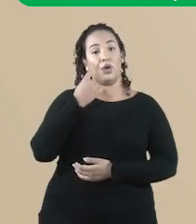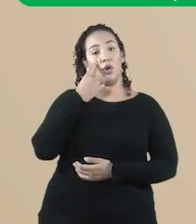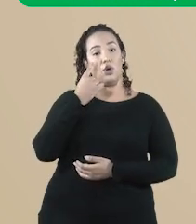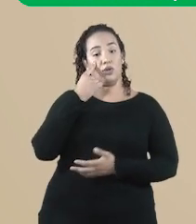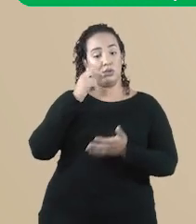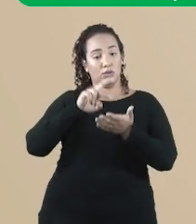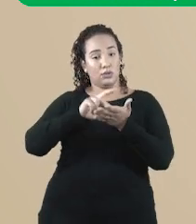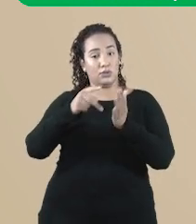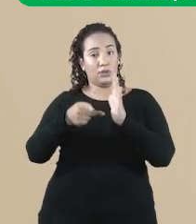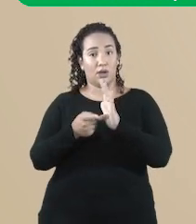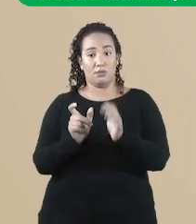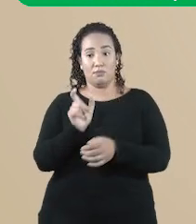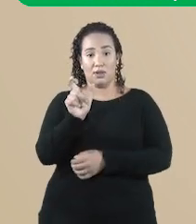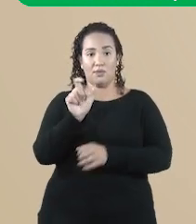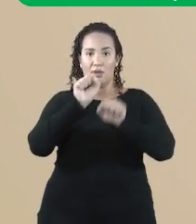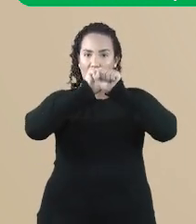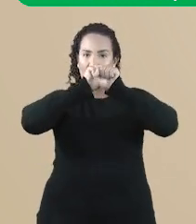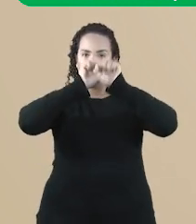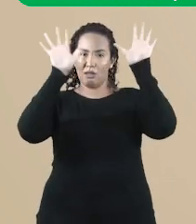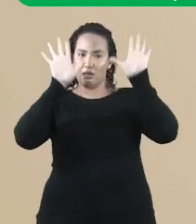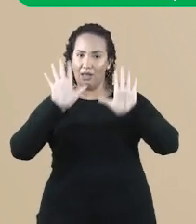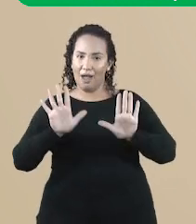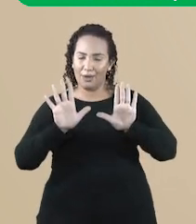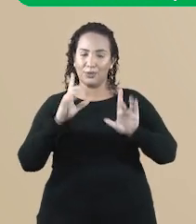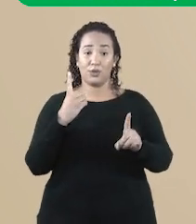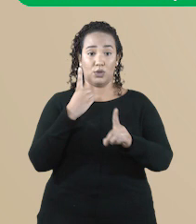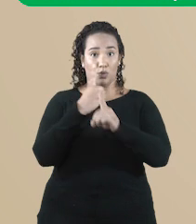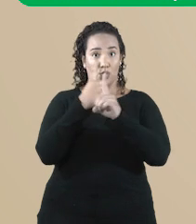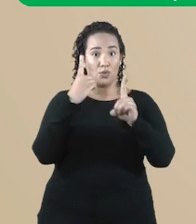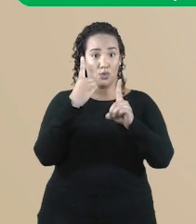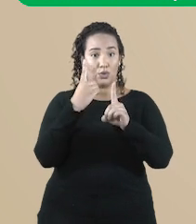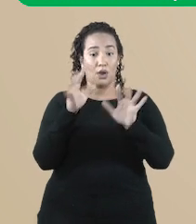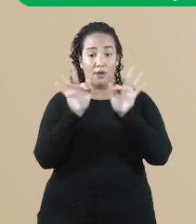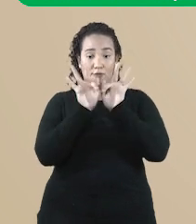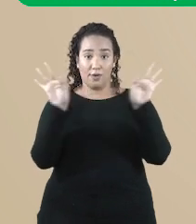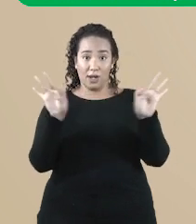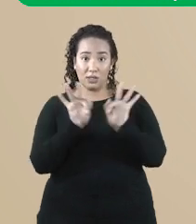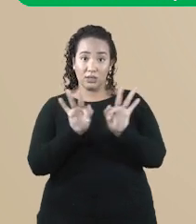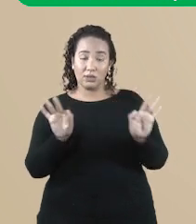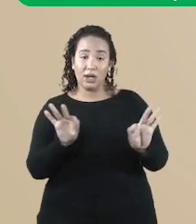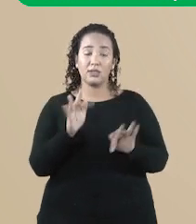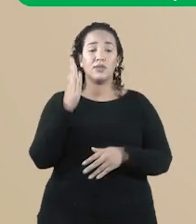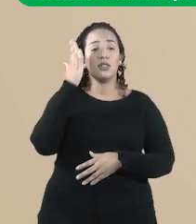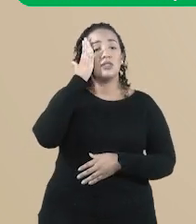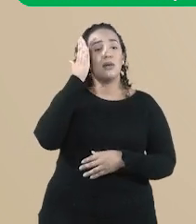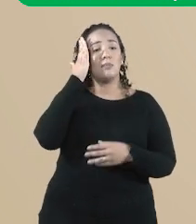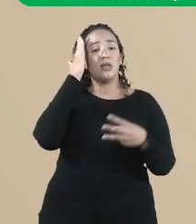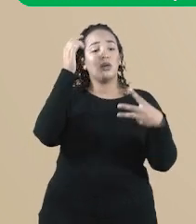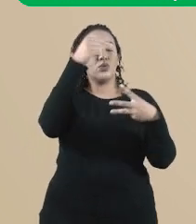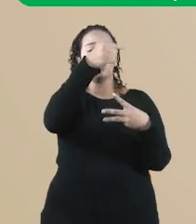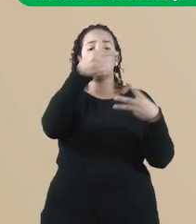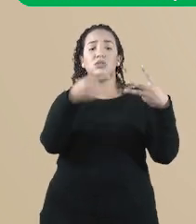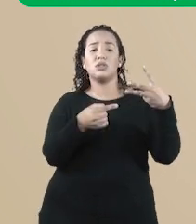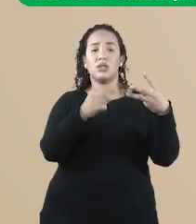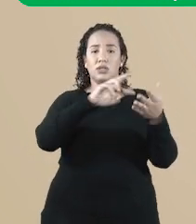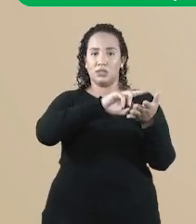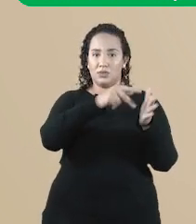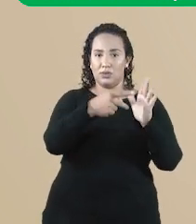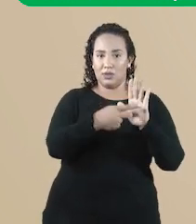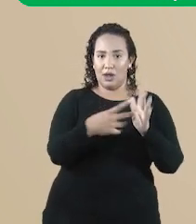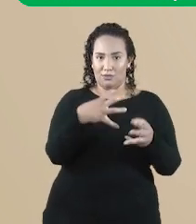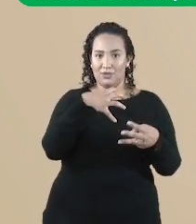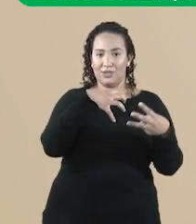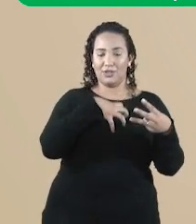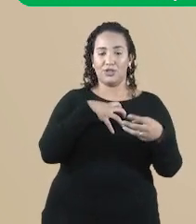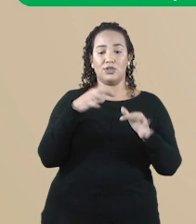Com base nesses significados da palavra claro encontrados no verbete, leia as frases a seguir e indique em